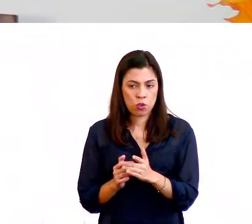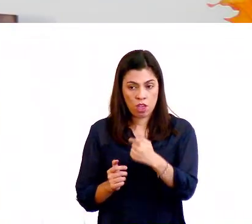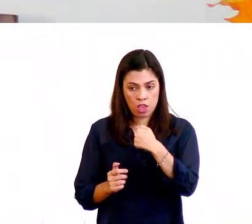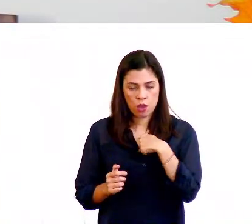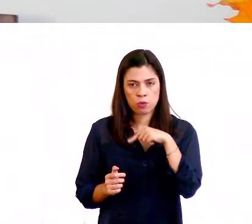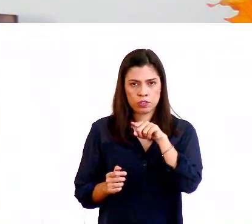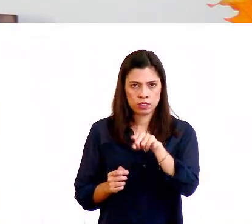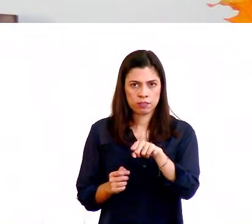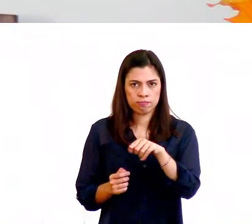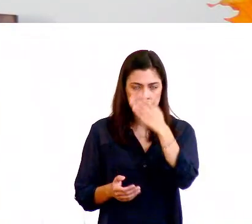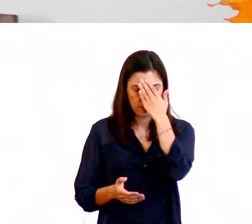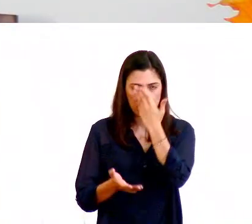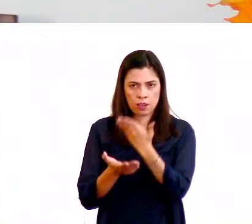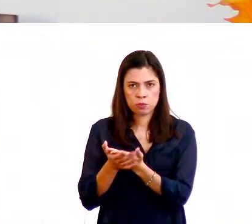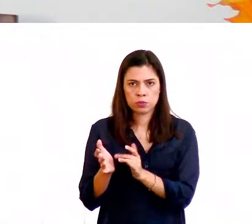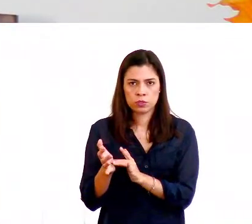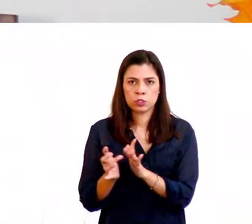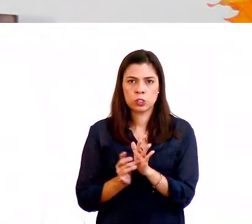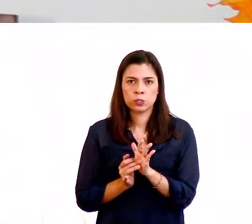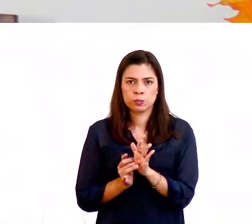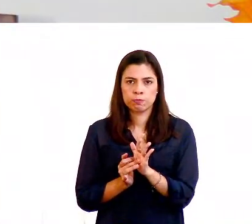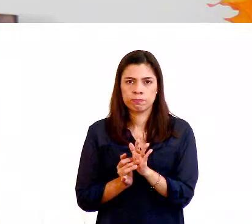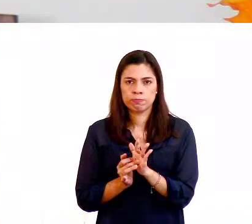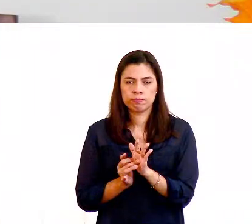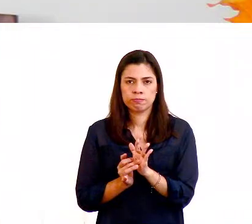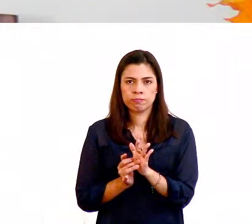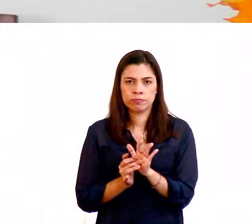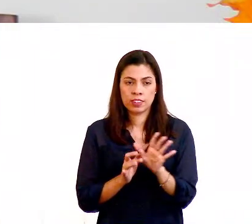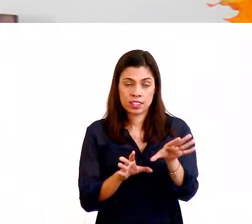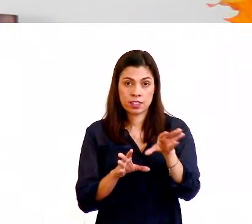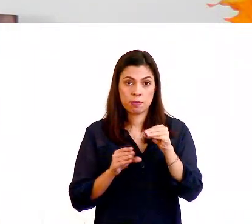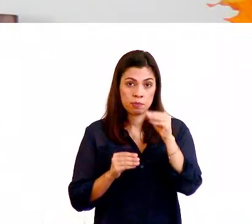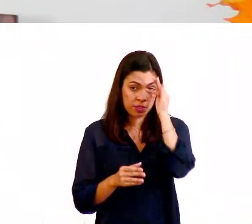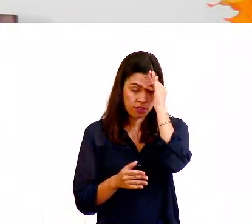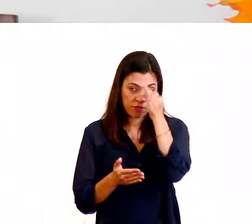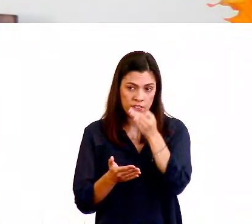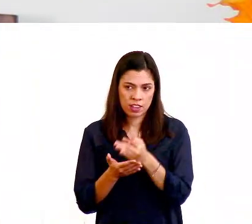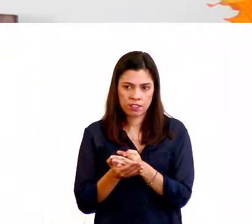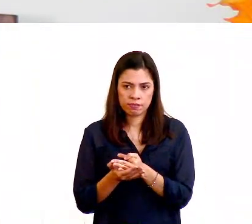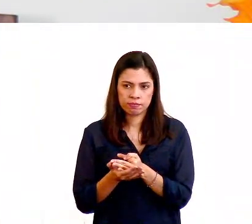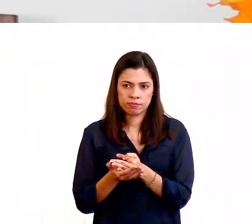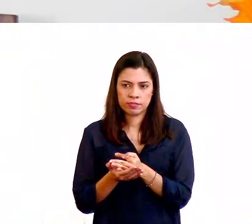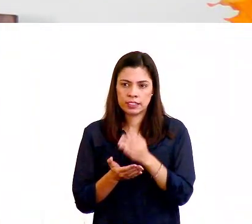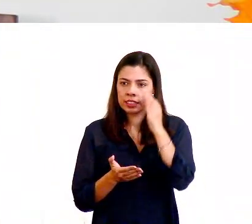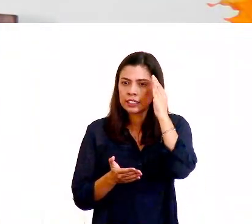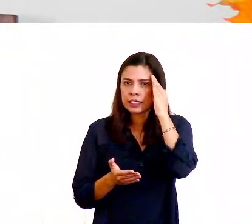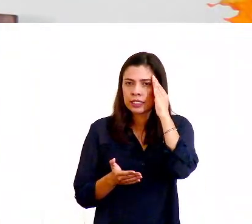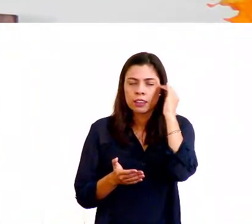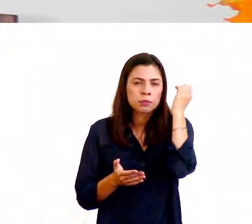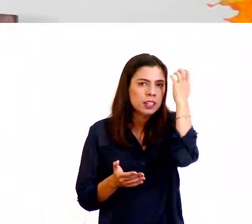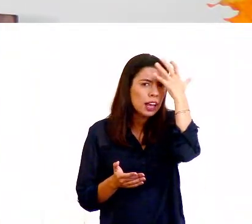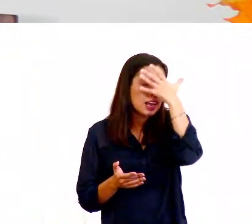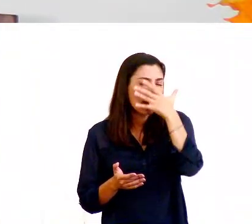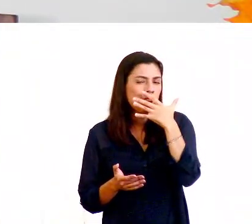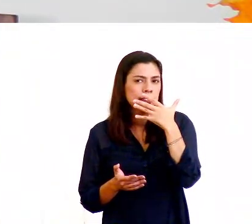Salvador que morreu pelos nossos pecados, recebemos a fé verdadeira, entendemos a graça de Deus, eu e